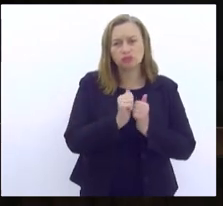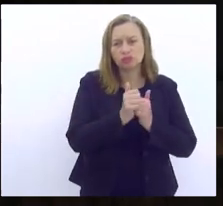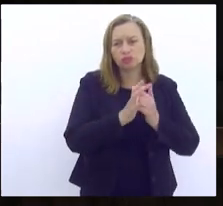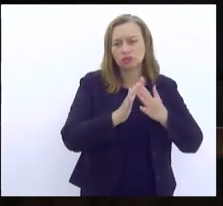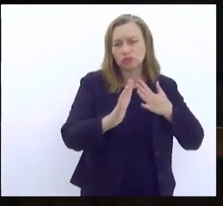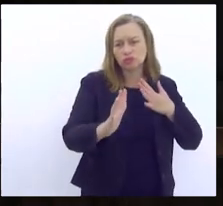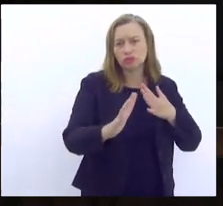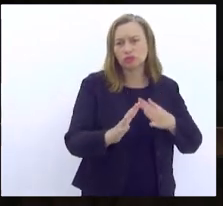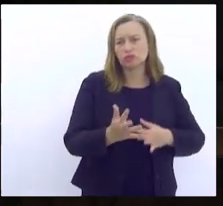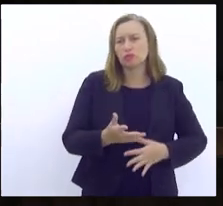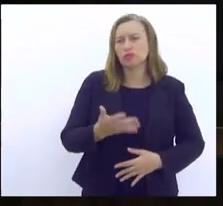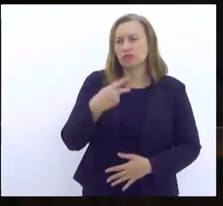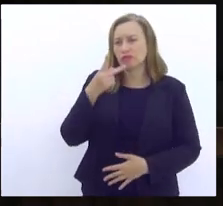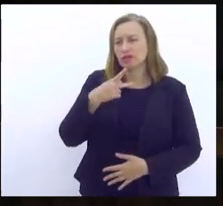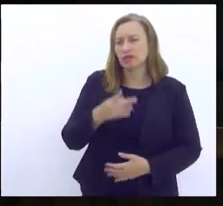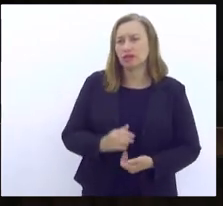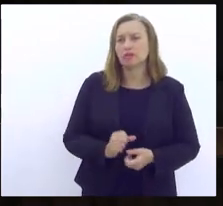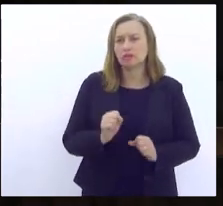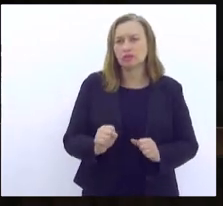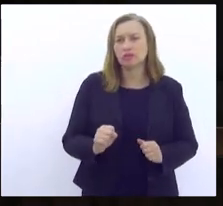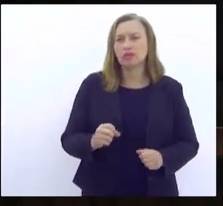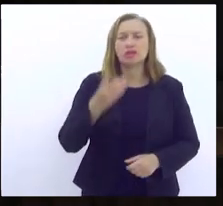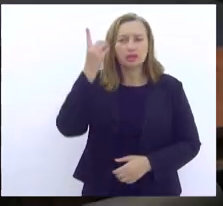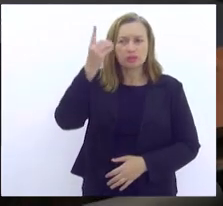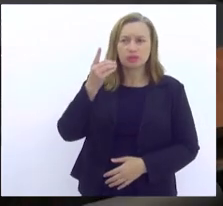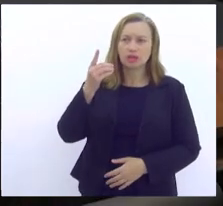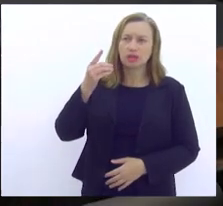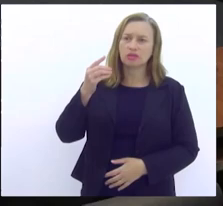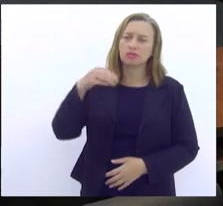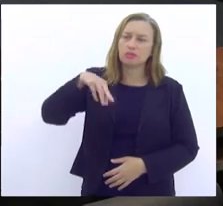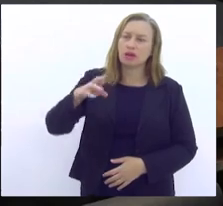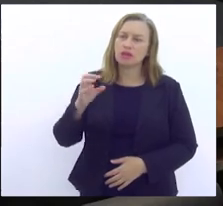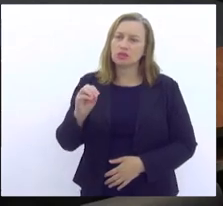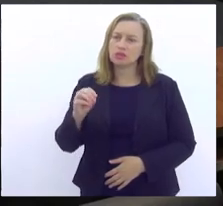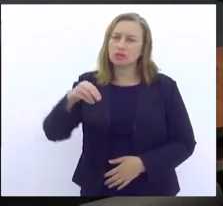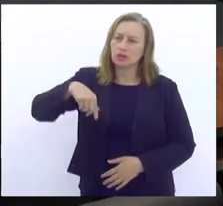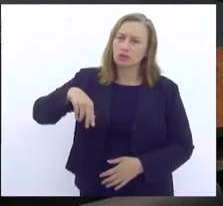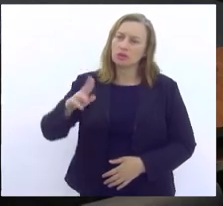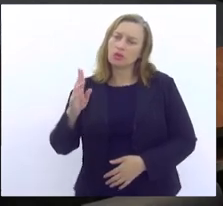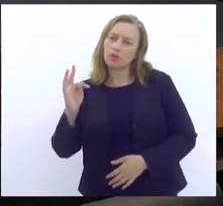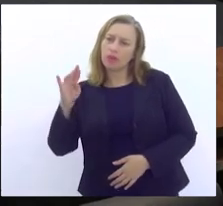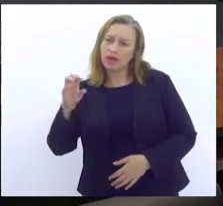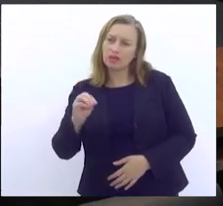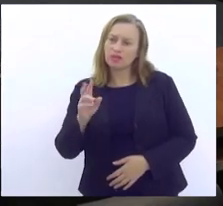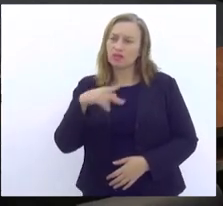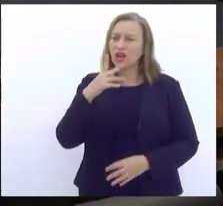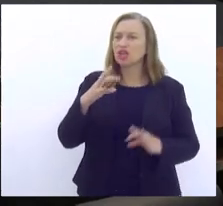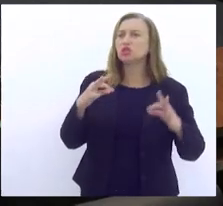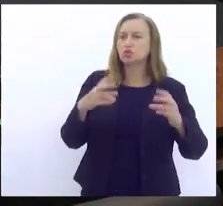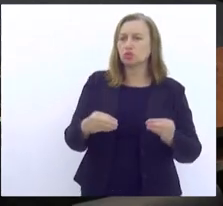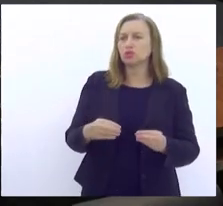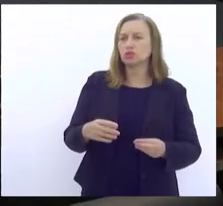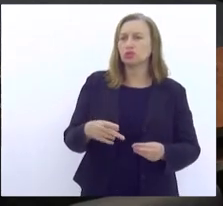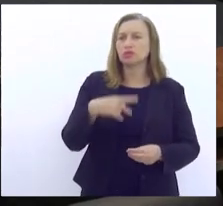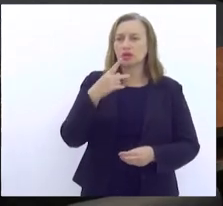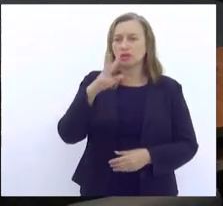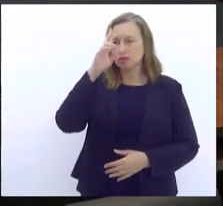pediu o uso da palavra. Por favor, deputado Gualberto. Senhor presidente, eu gostaria de corroborar com tudo aquilo que foi dito por